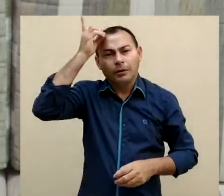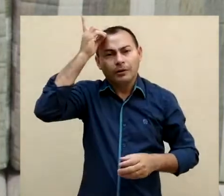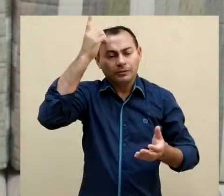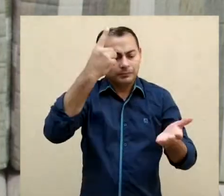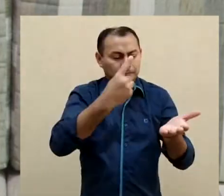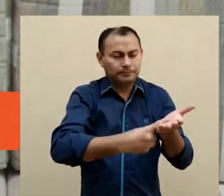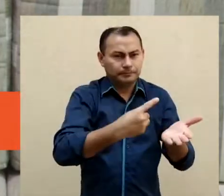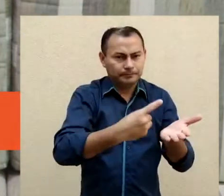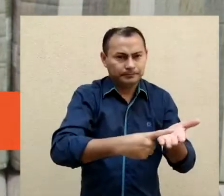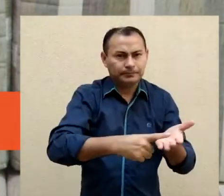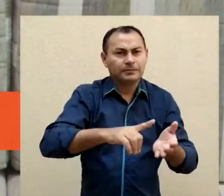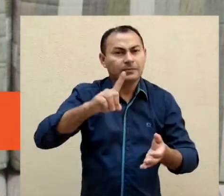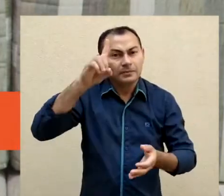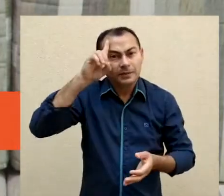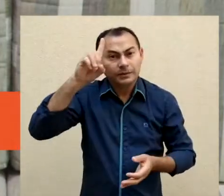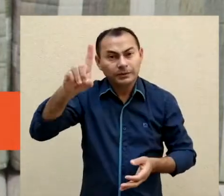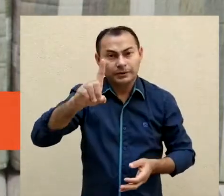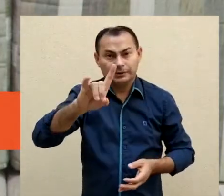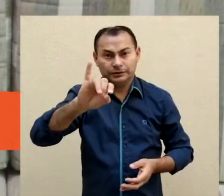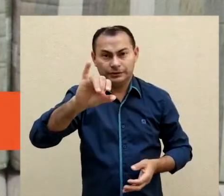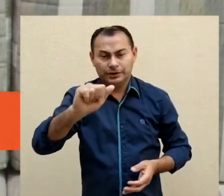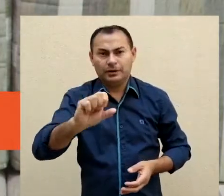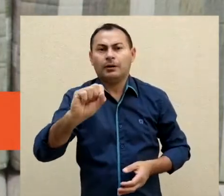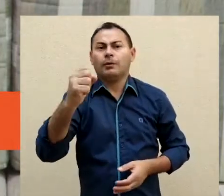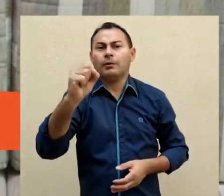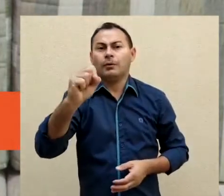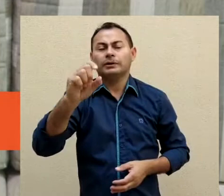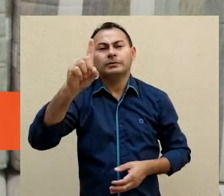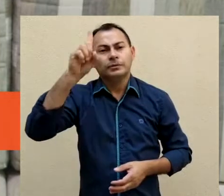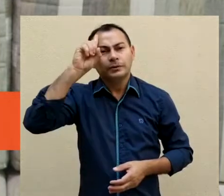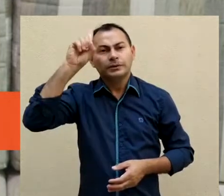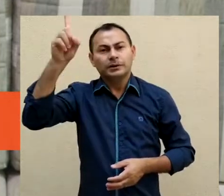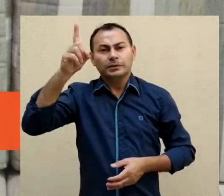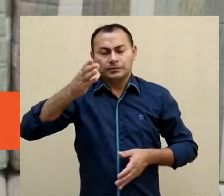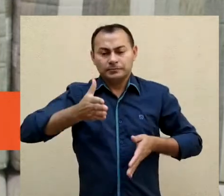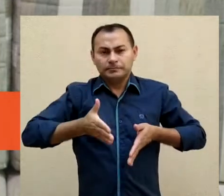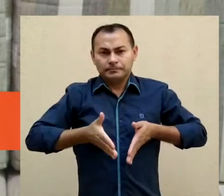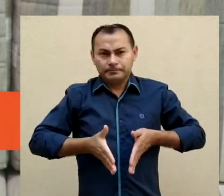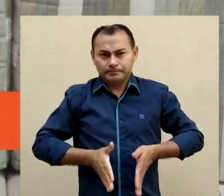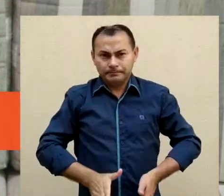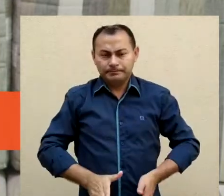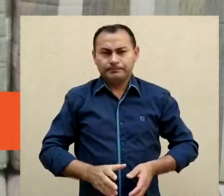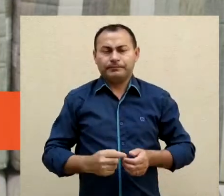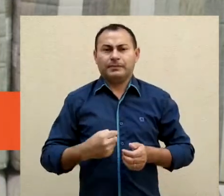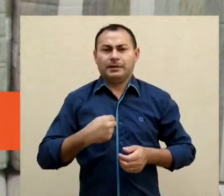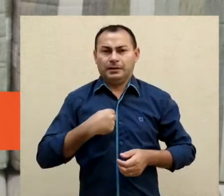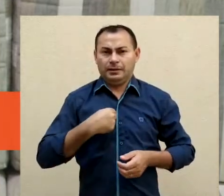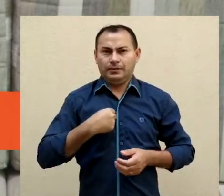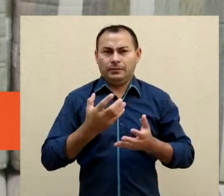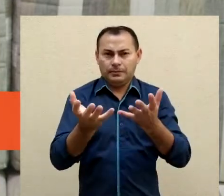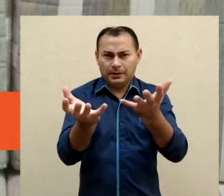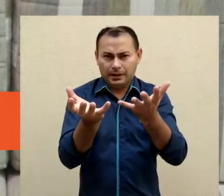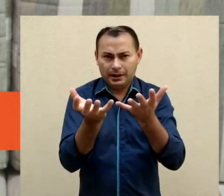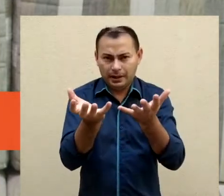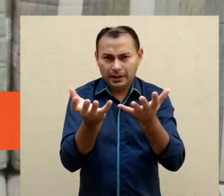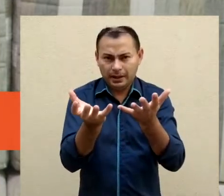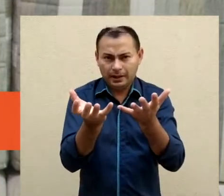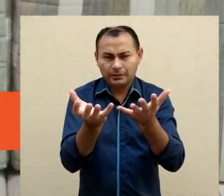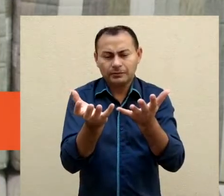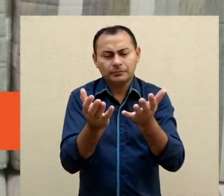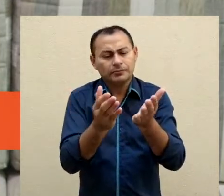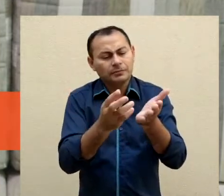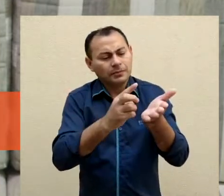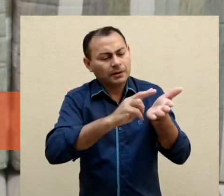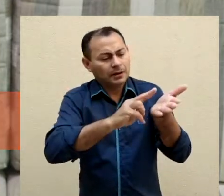Compromisso. E neste dia 8, dia do Nascituro, eu quero tomar